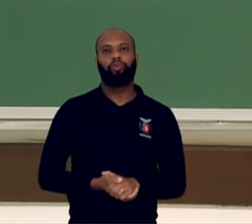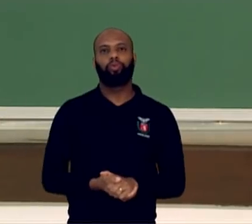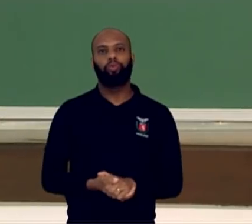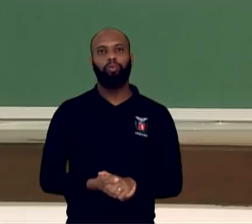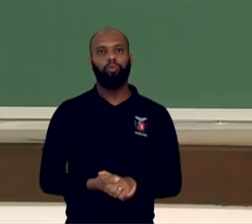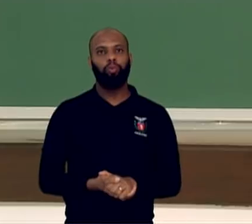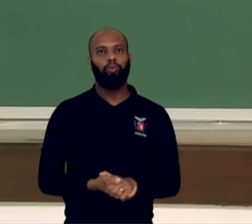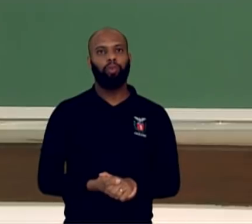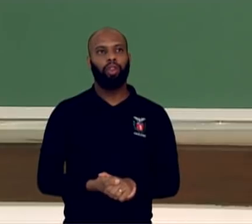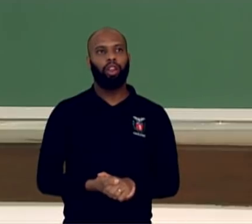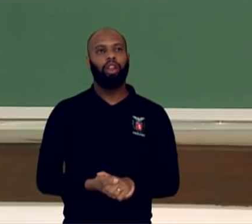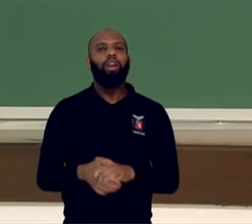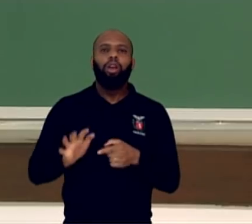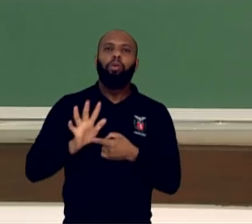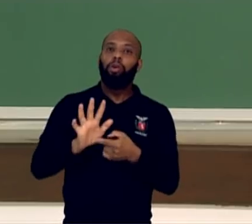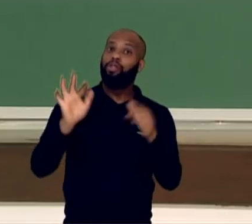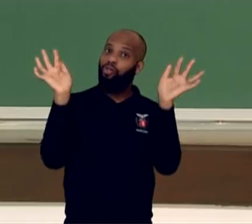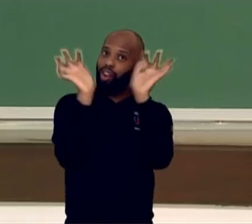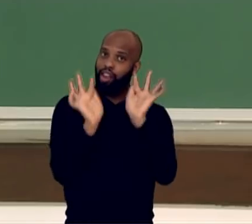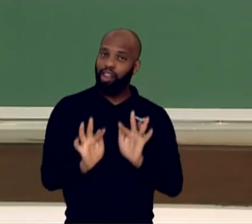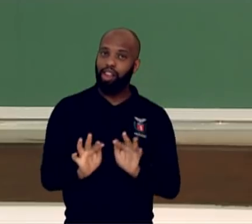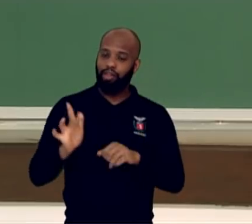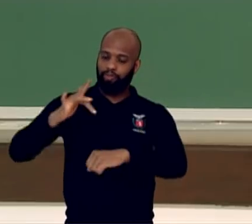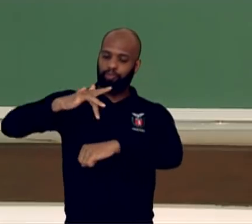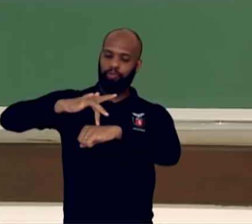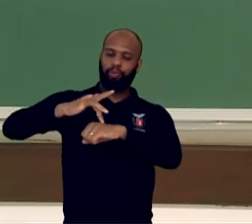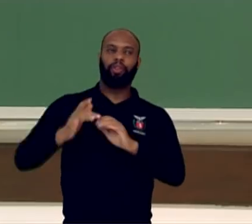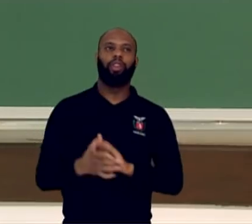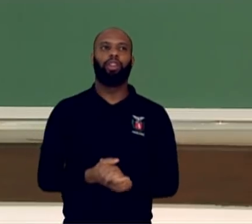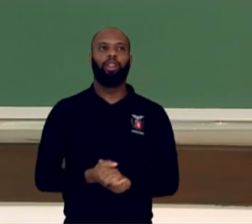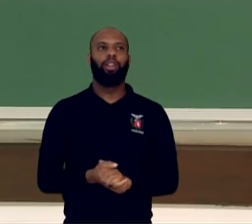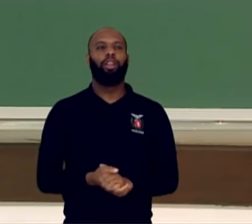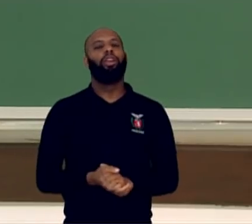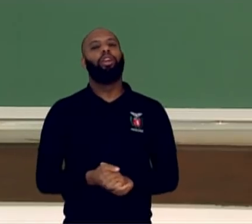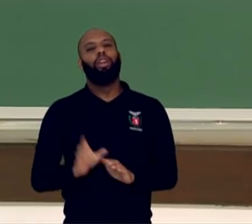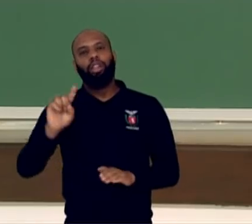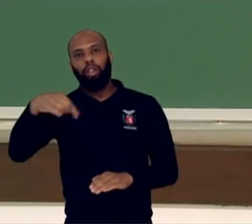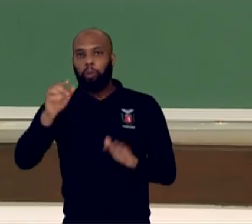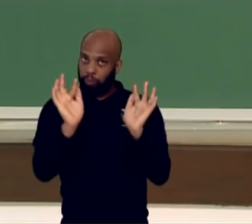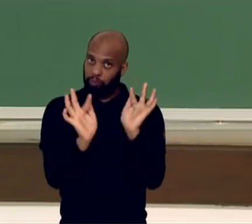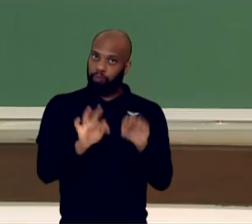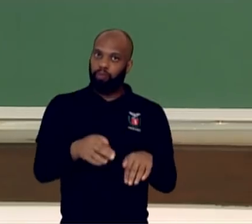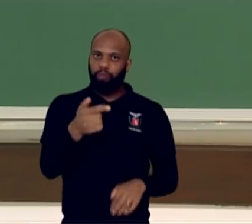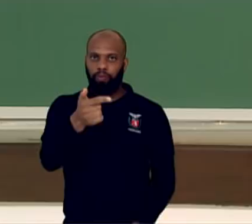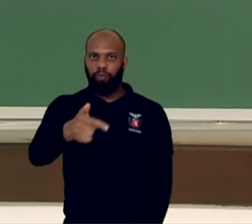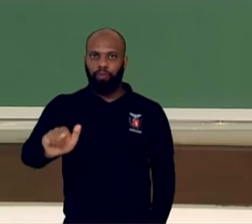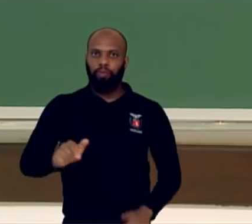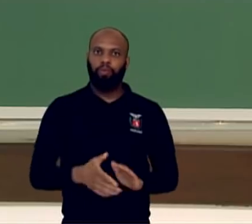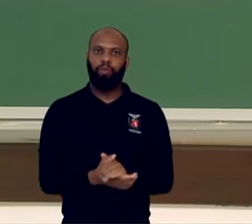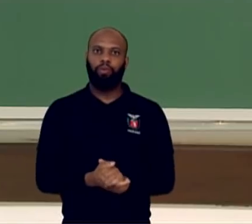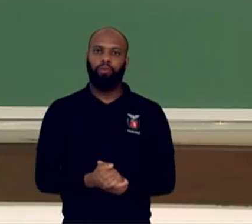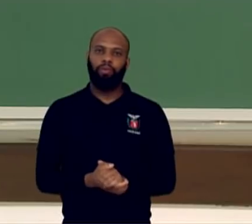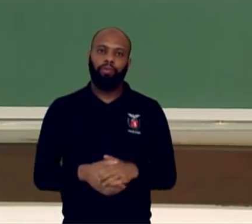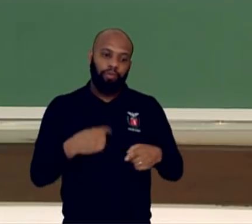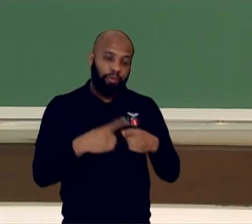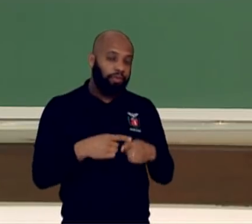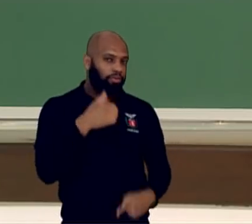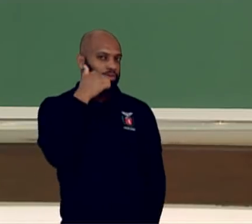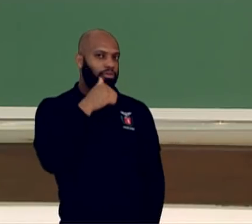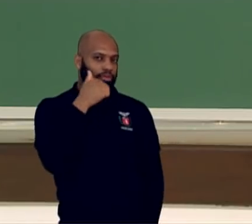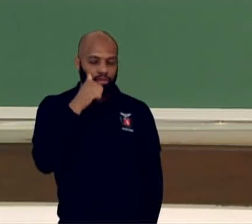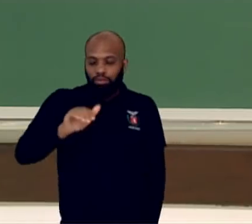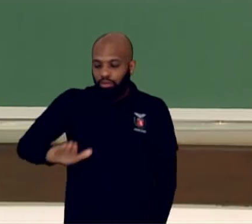aqui mostra toda a felicidade dessa bailarina aqui. Então, repete no final, olha lá. Essa menina tão pequenina quer